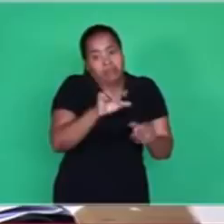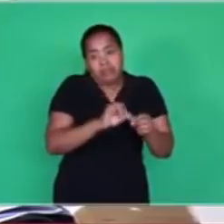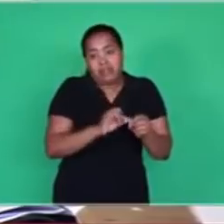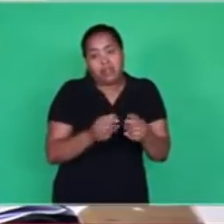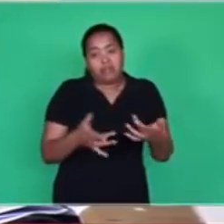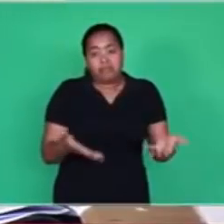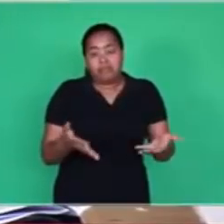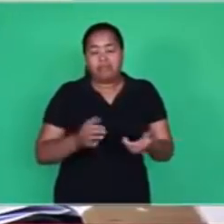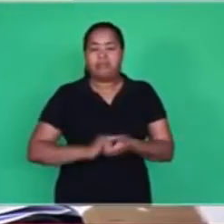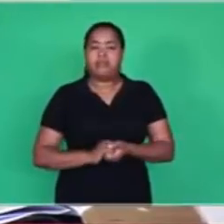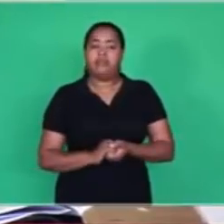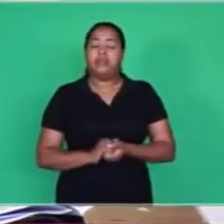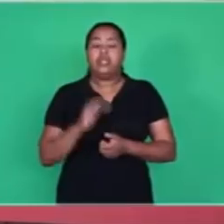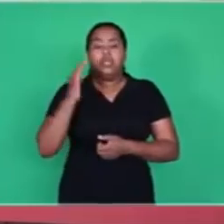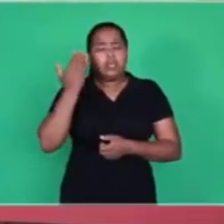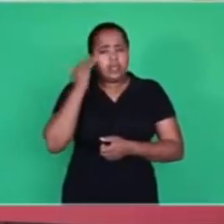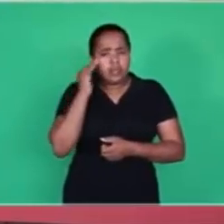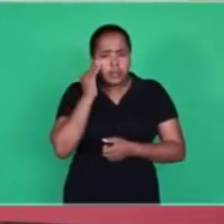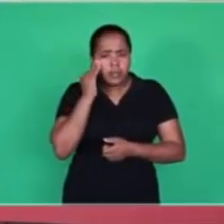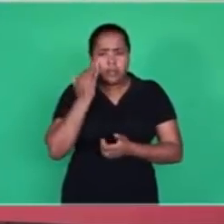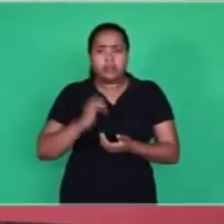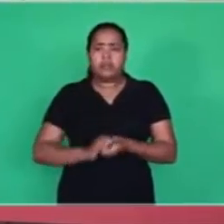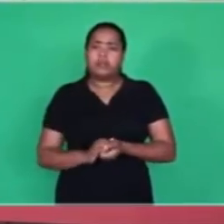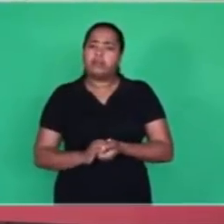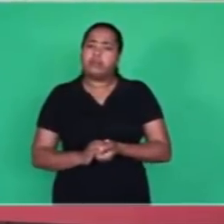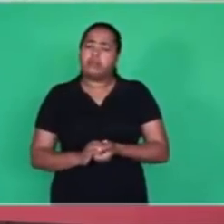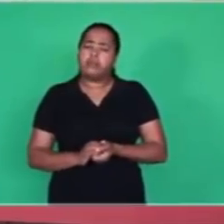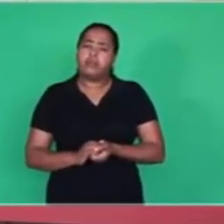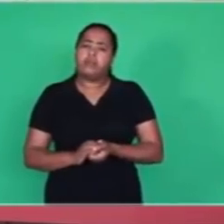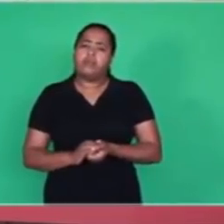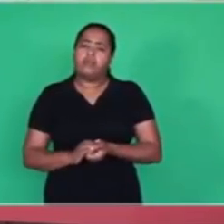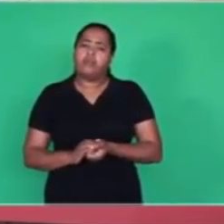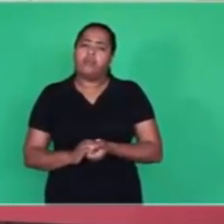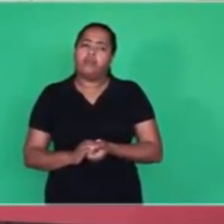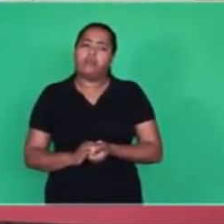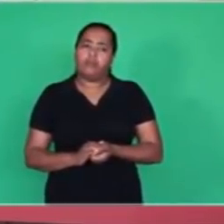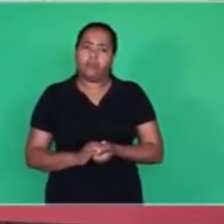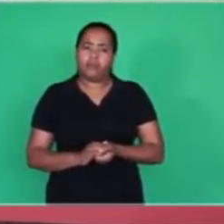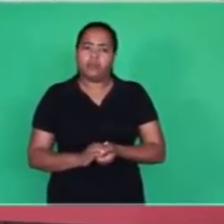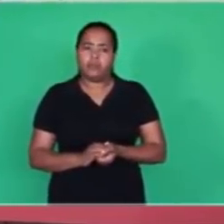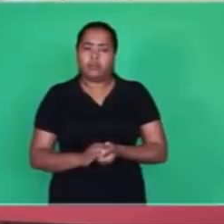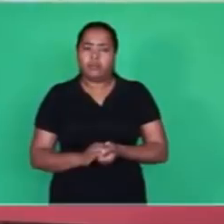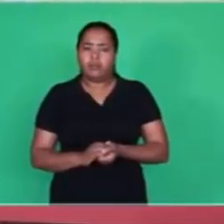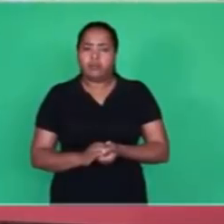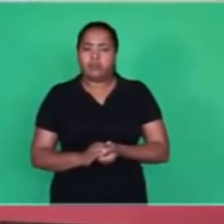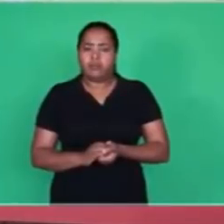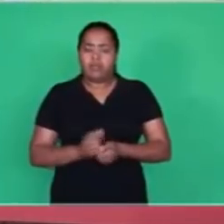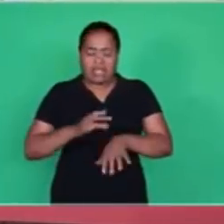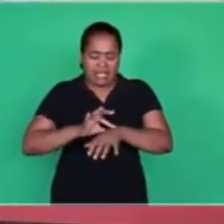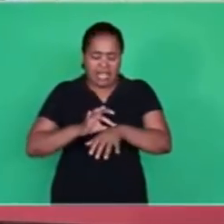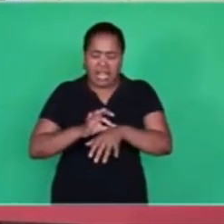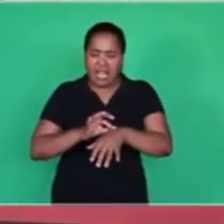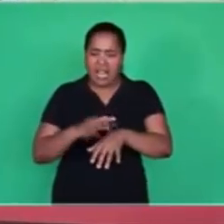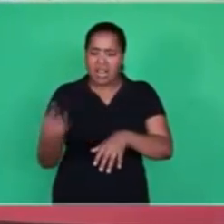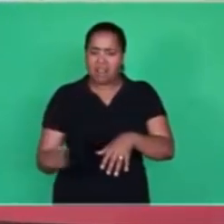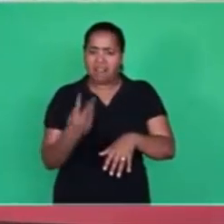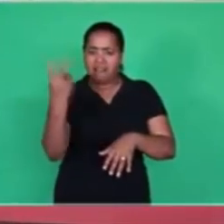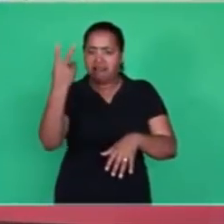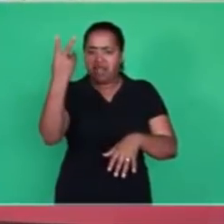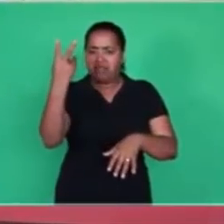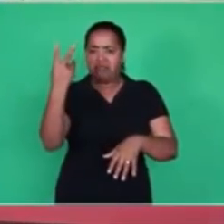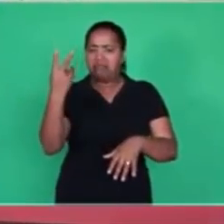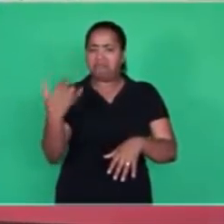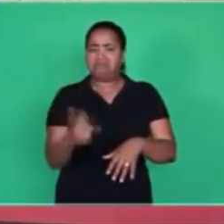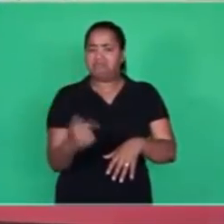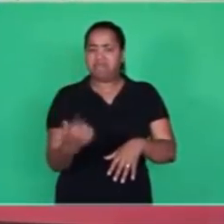Entendeu? Então veja aqui. Carne para nada aproveita. Vamos lá. Vamos